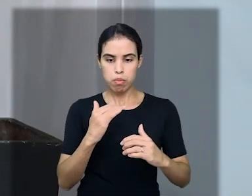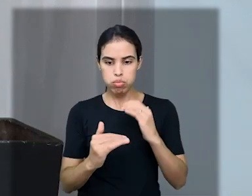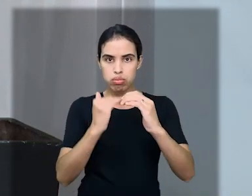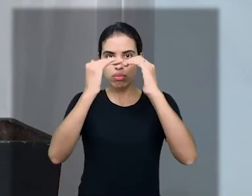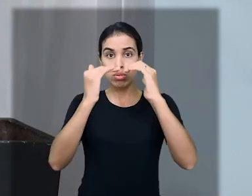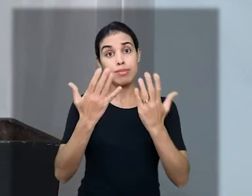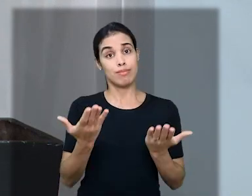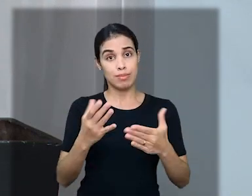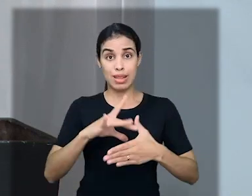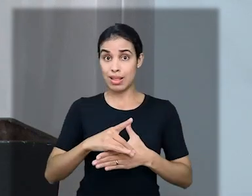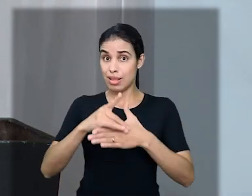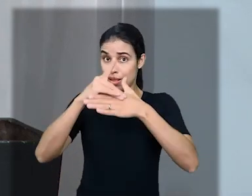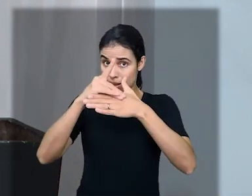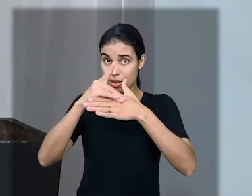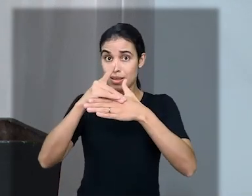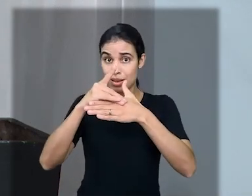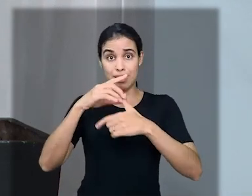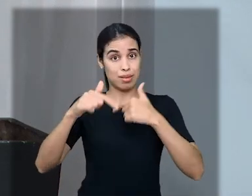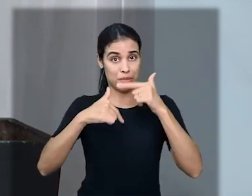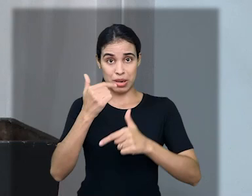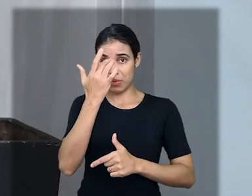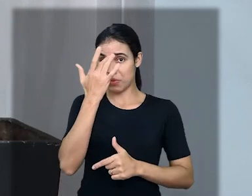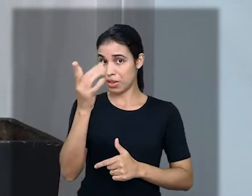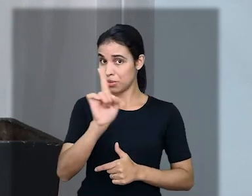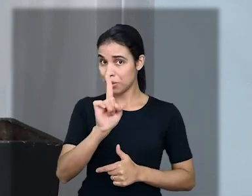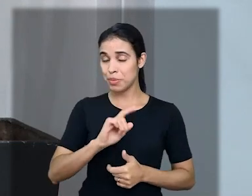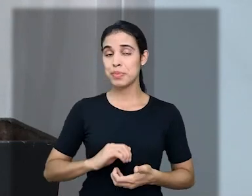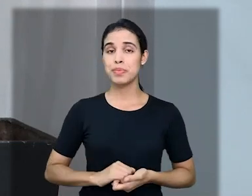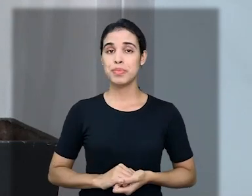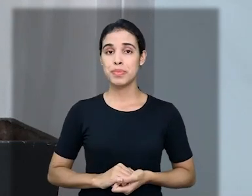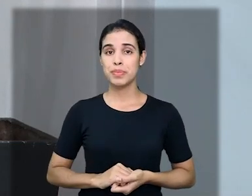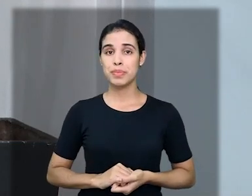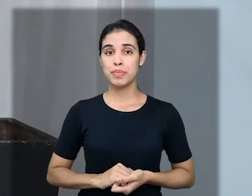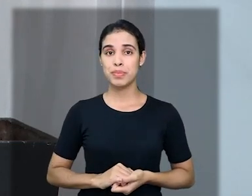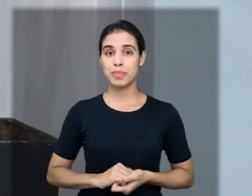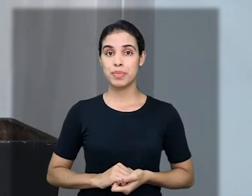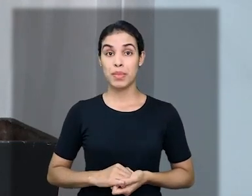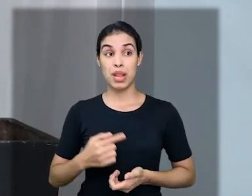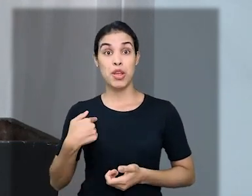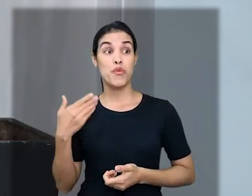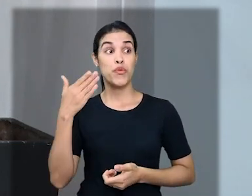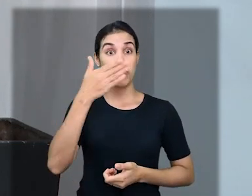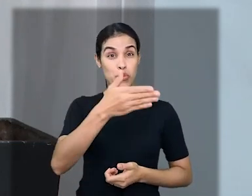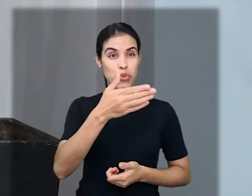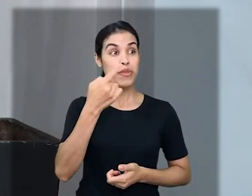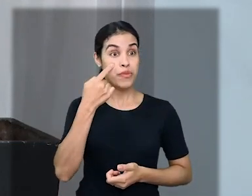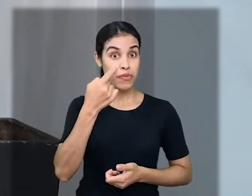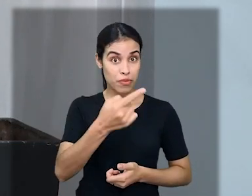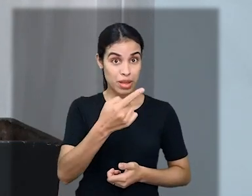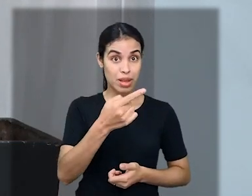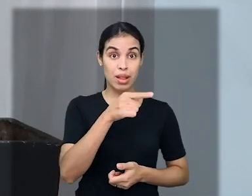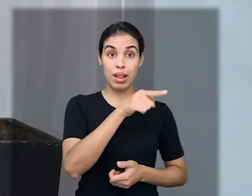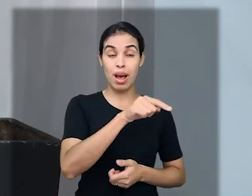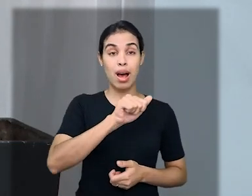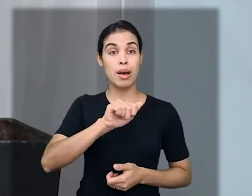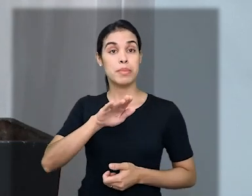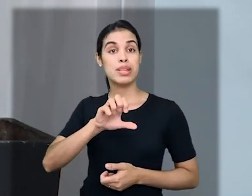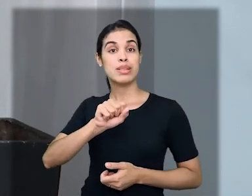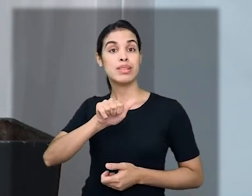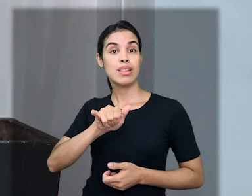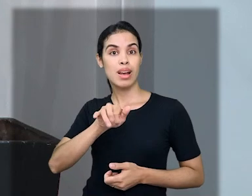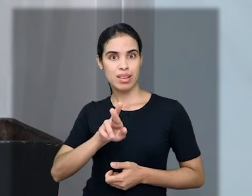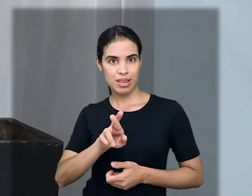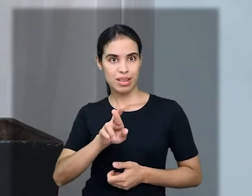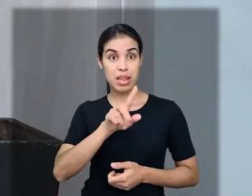são alguns dos desafios que um líder enfrenta ao comandar uma equipe de trabalho à distância. Eu fui conferir de perto o dia a dia de Absair